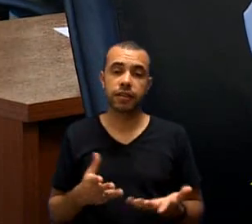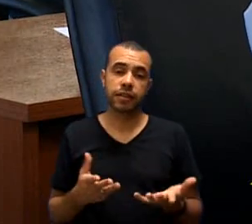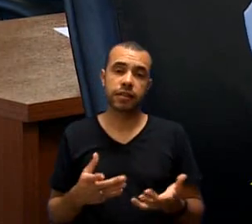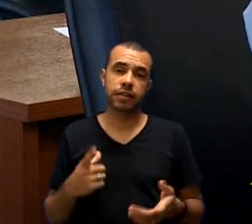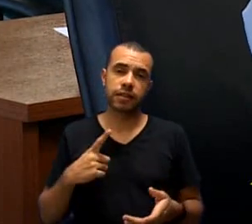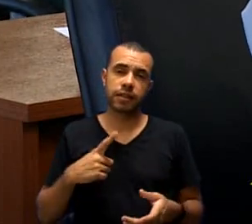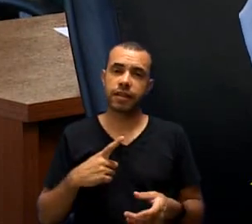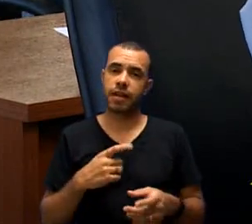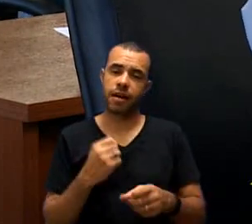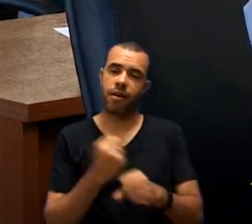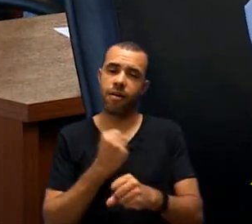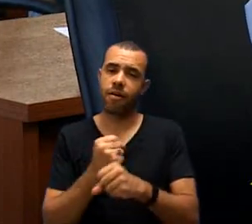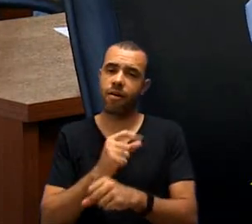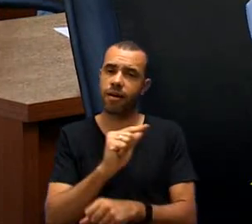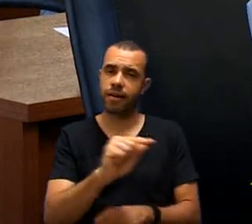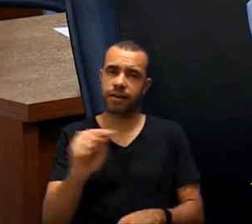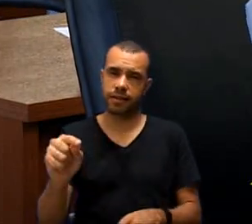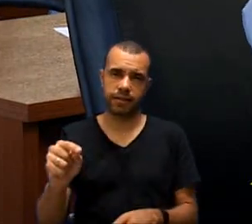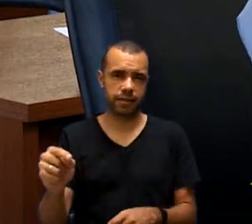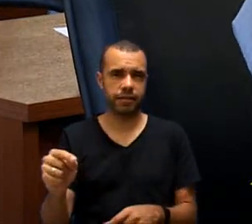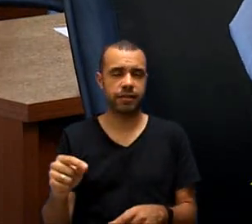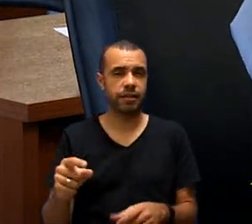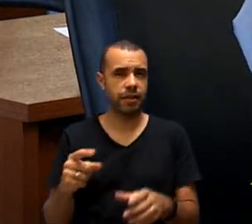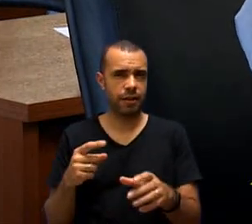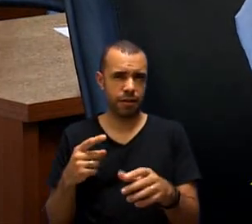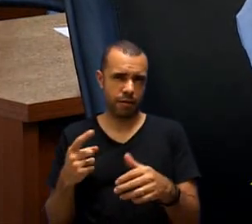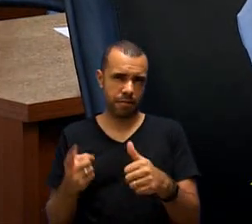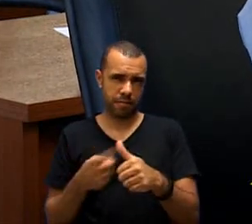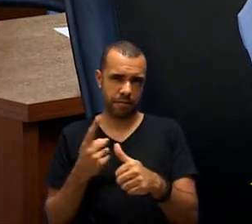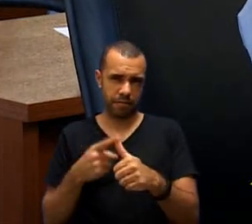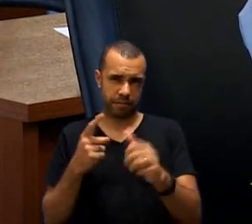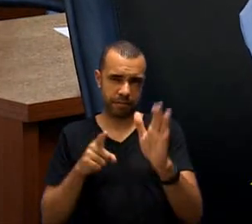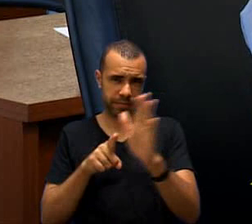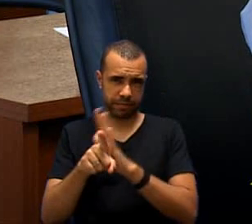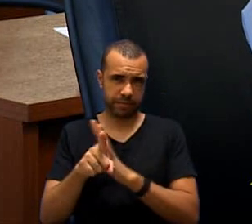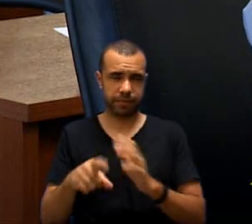a primeira pergunta, que já dentro daquilo que se colocou, eu ouvi